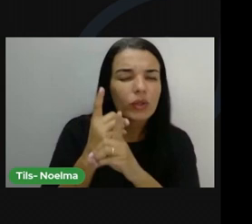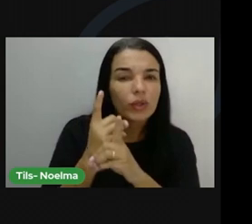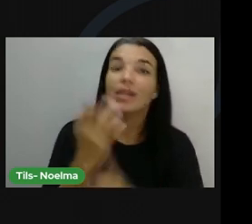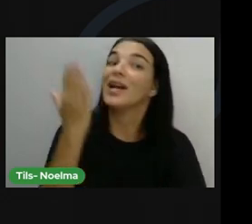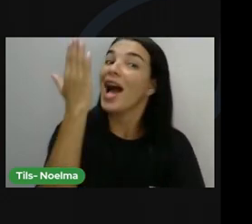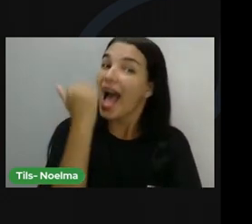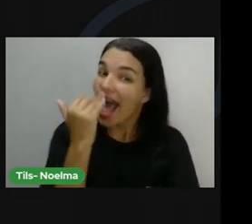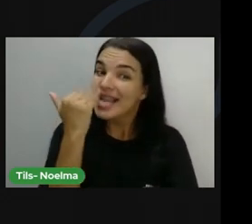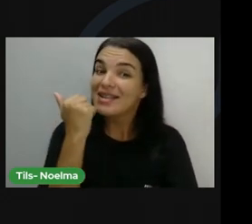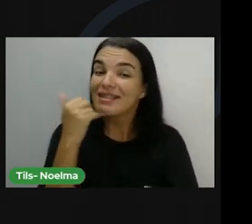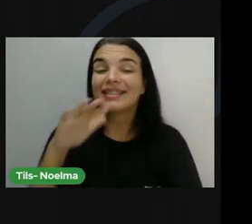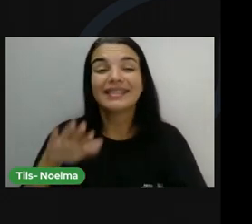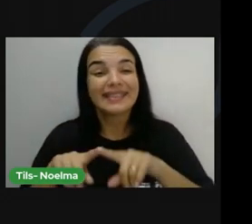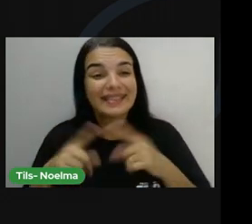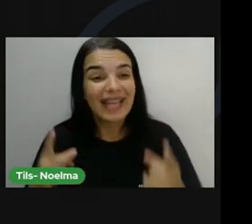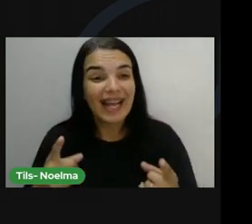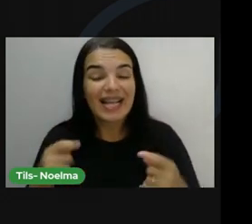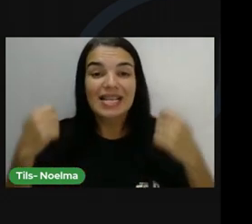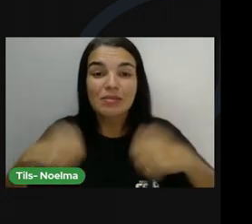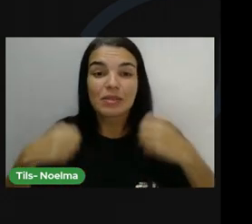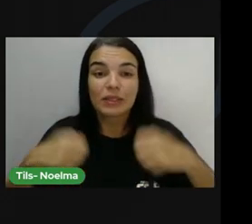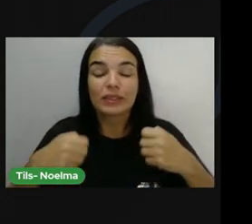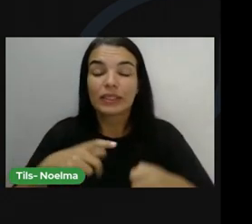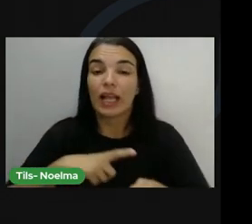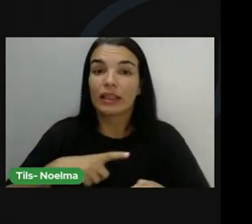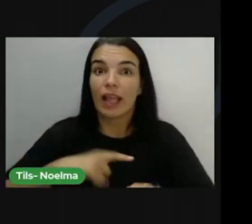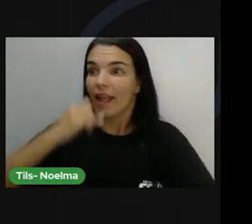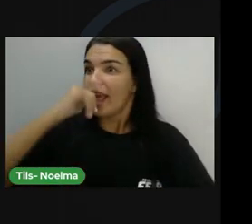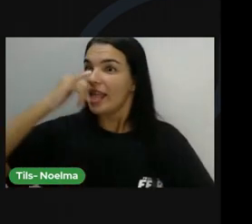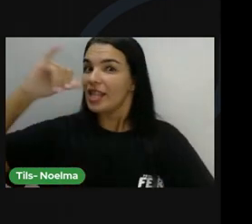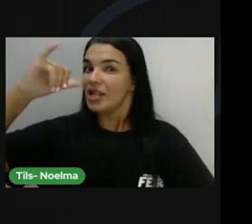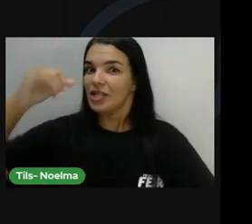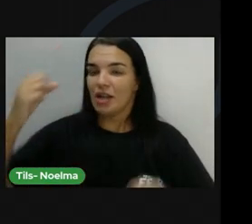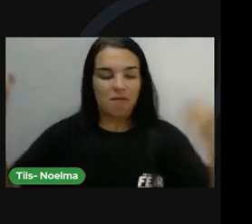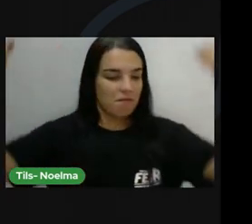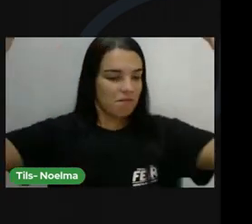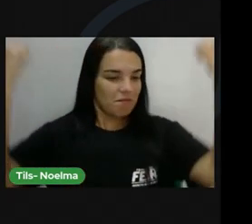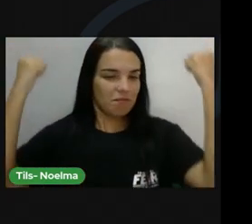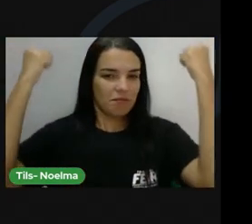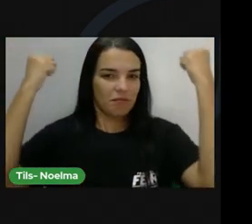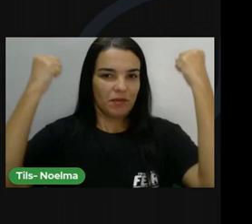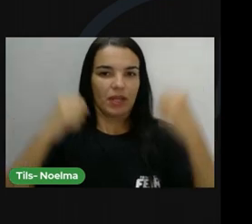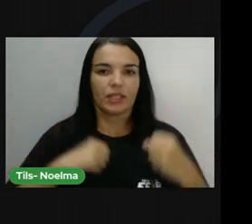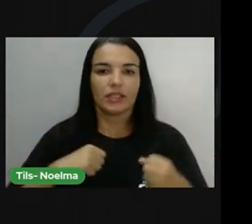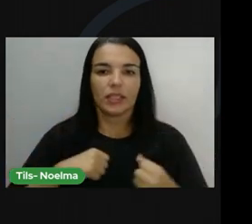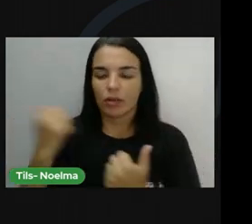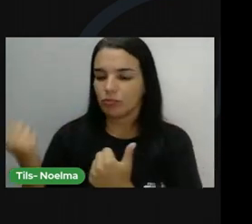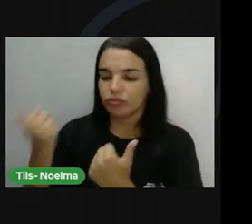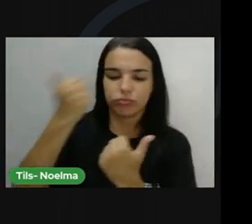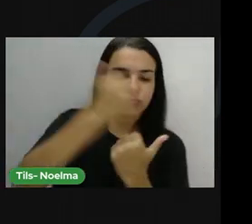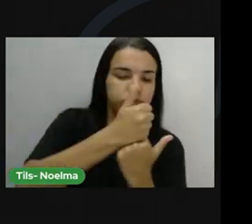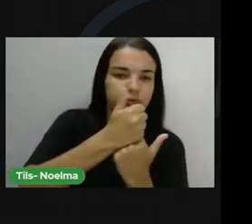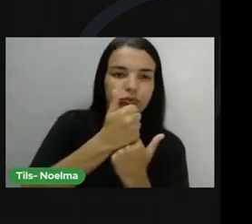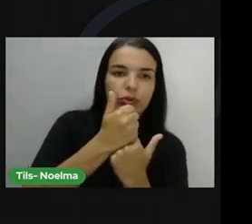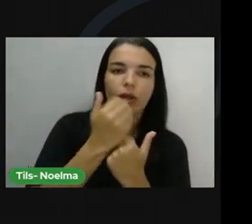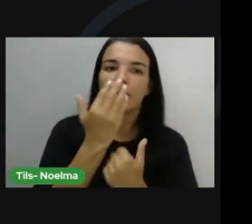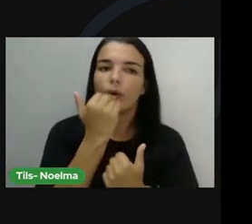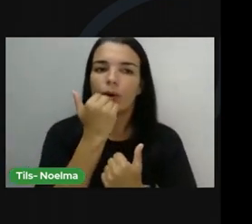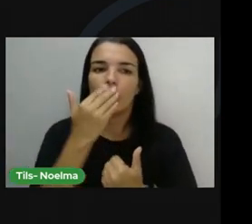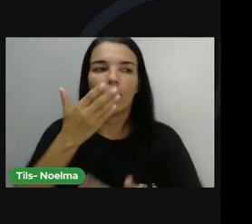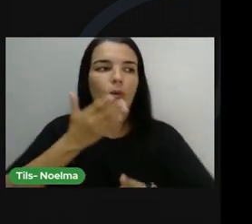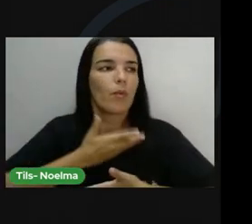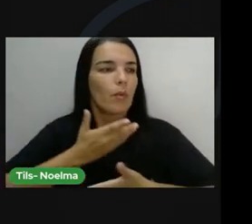alimentos. Alimentos que são energéticos, isso é, são os responsáveis pela produção de calor, energia e o